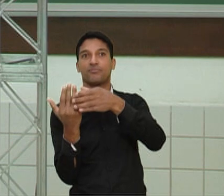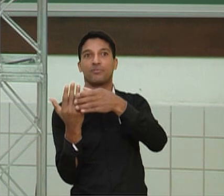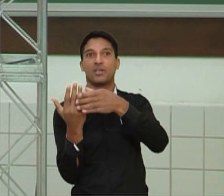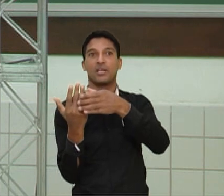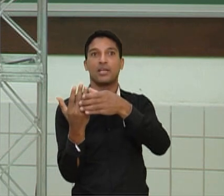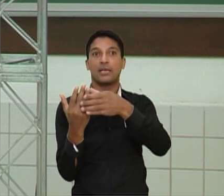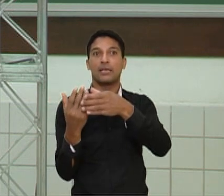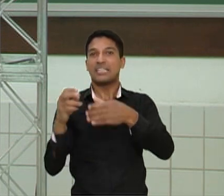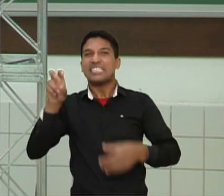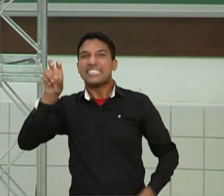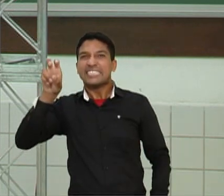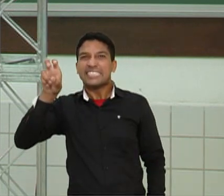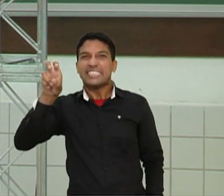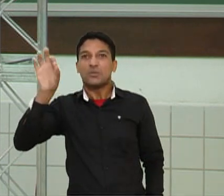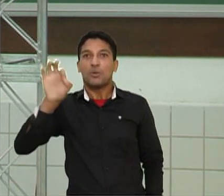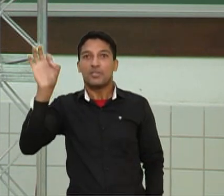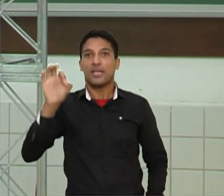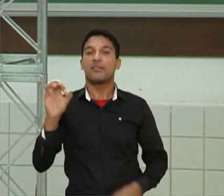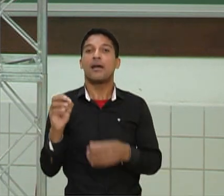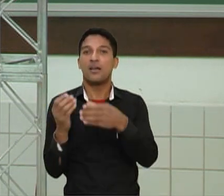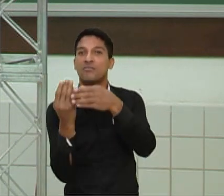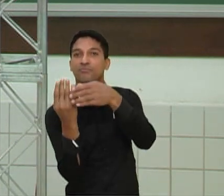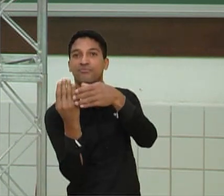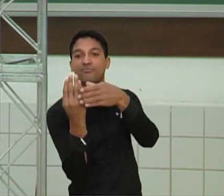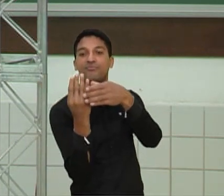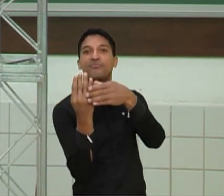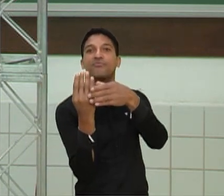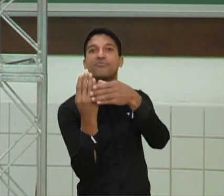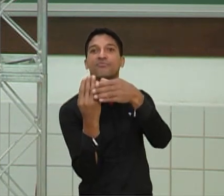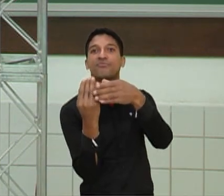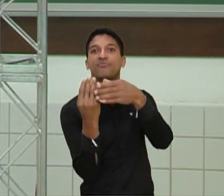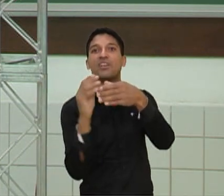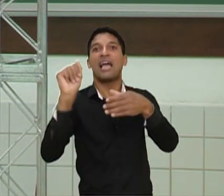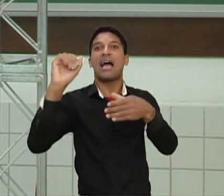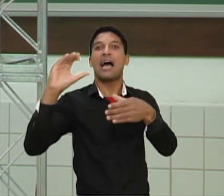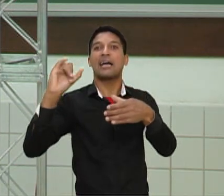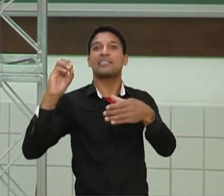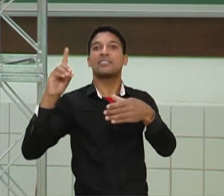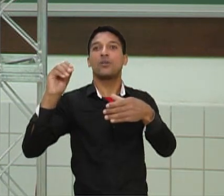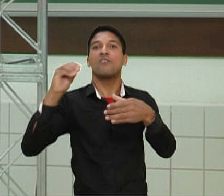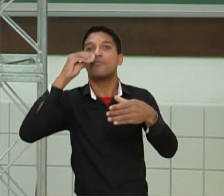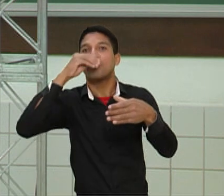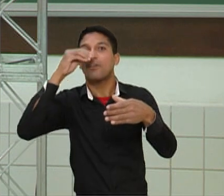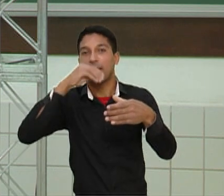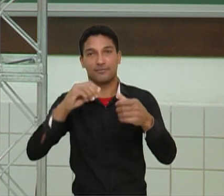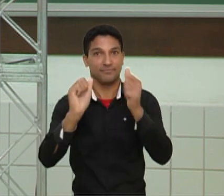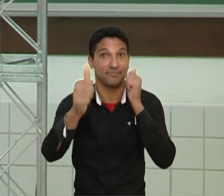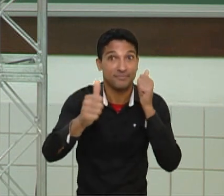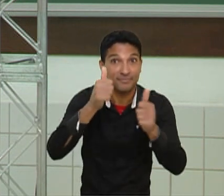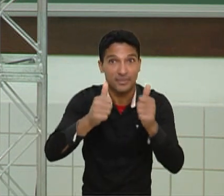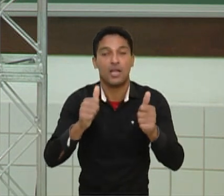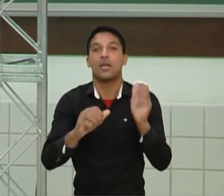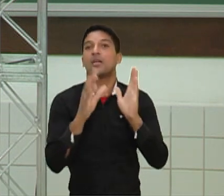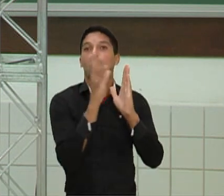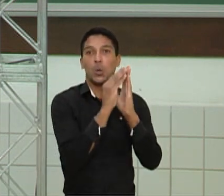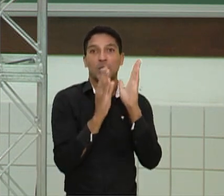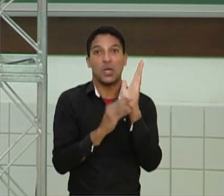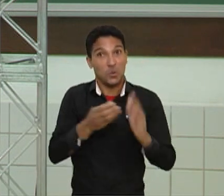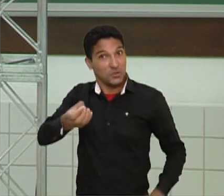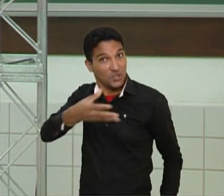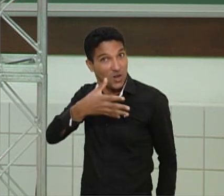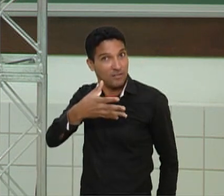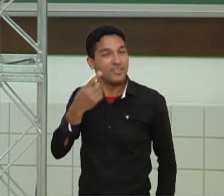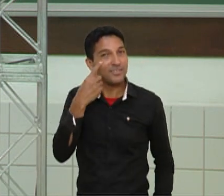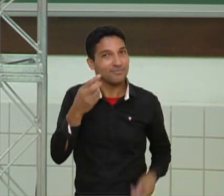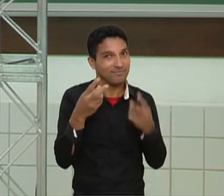Estamos aí lidando com um conteúdo novo nesse momento, né, galera? Trabalhamos então eletrólitos, não eletrólitos, um pouquinho